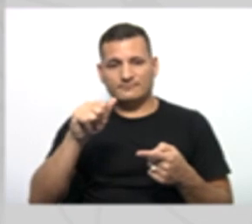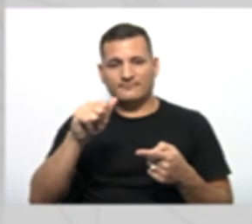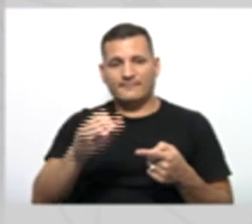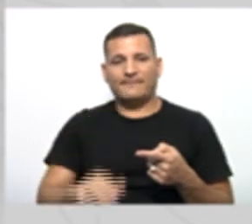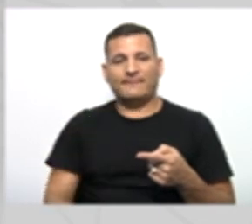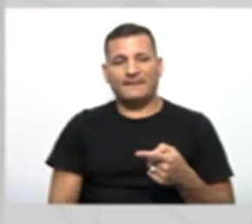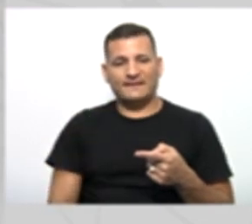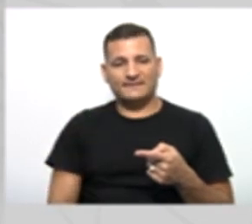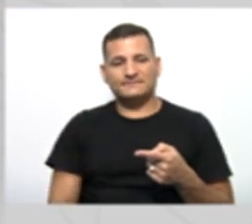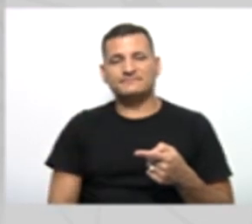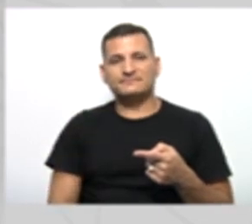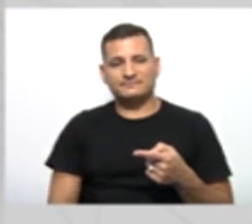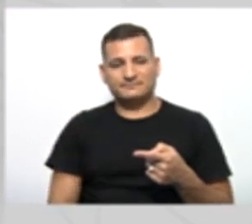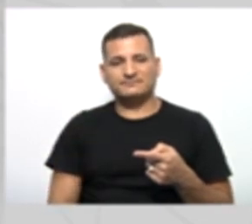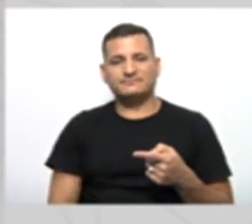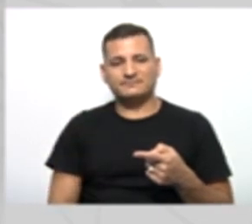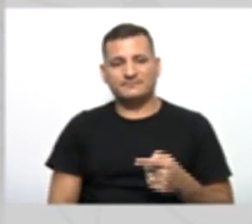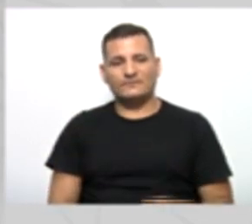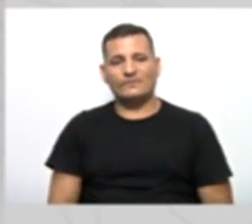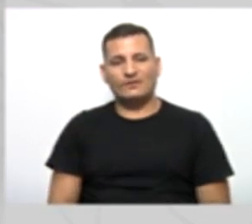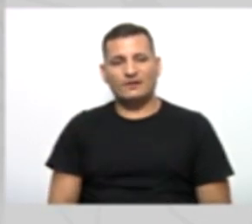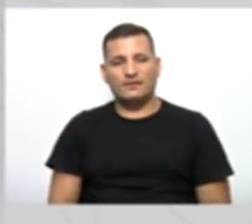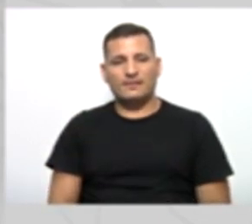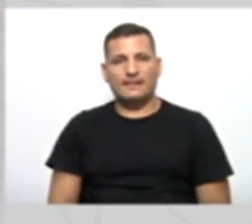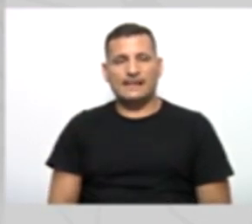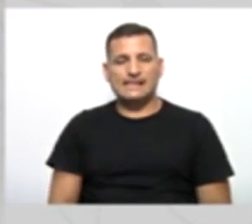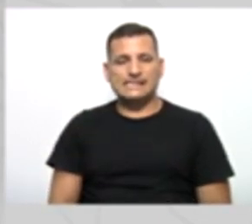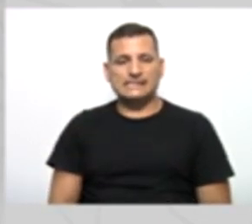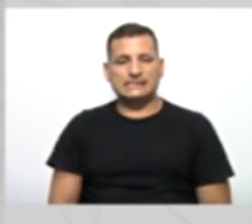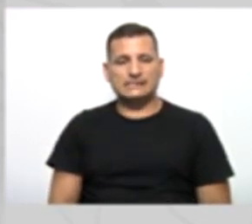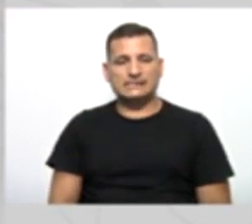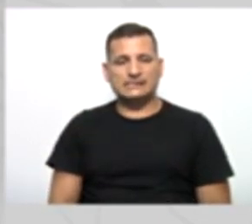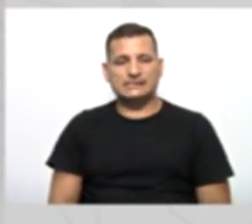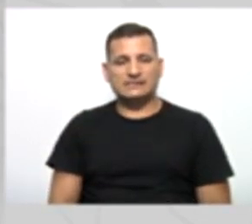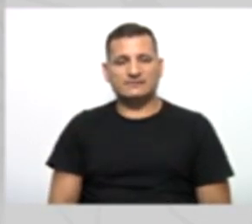prévia, ela é...